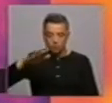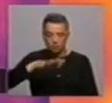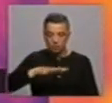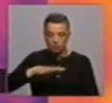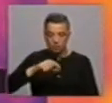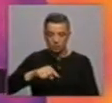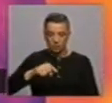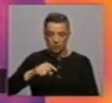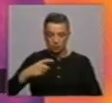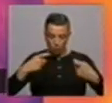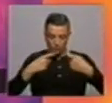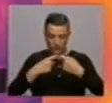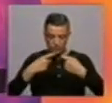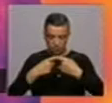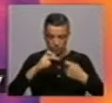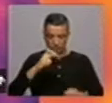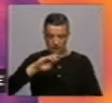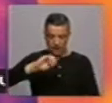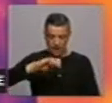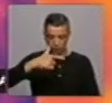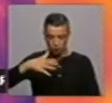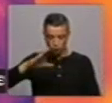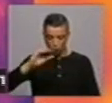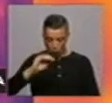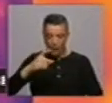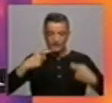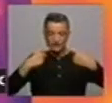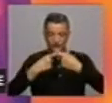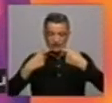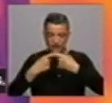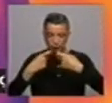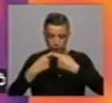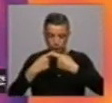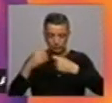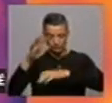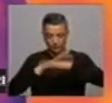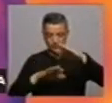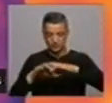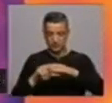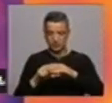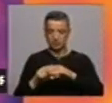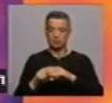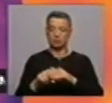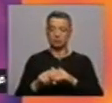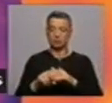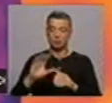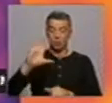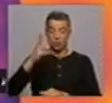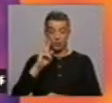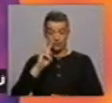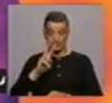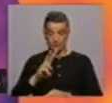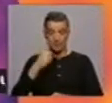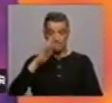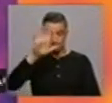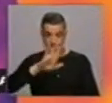entram os astrofísicos? É que isto é aquilo que os astrofísicos também estão muito habituados a fazer. Nomeadamente que, quando olham para